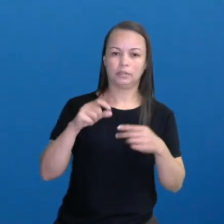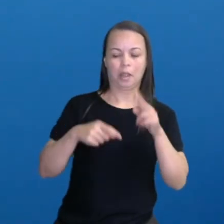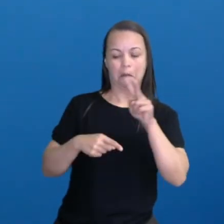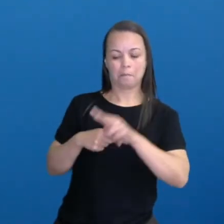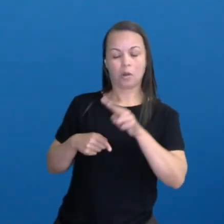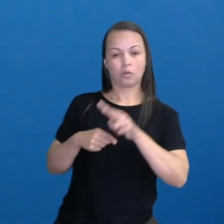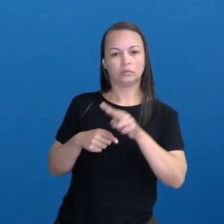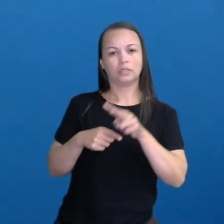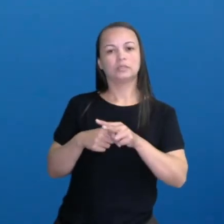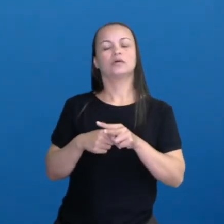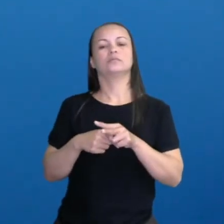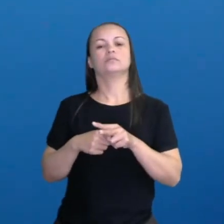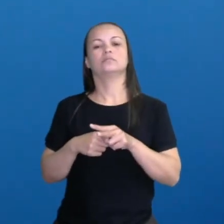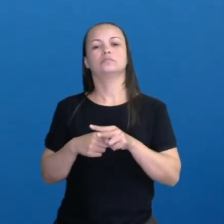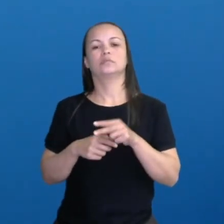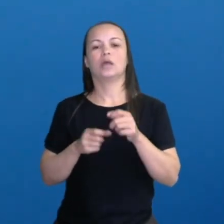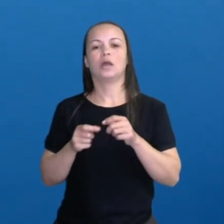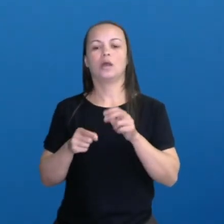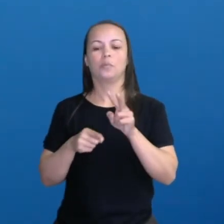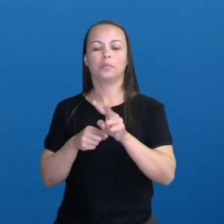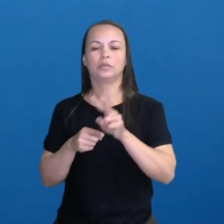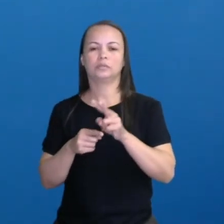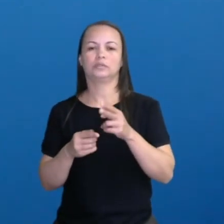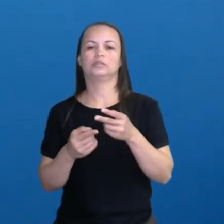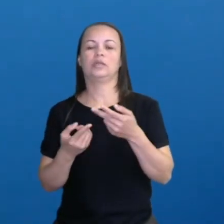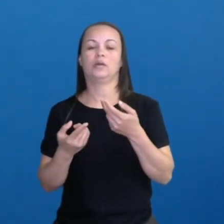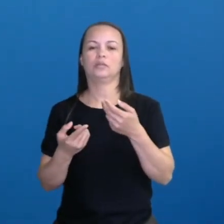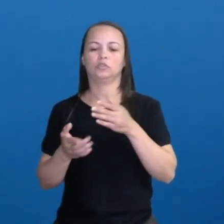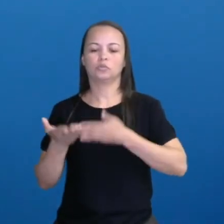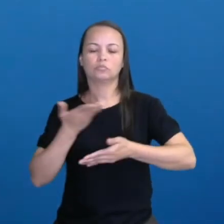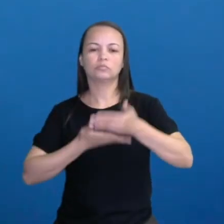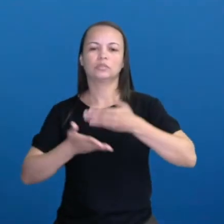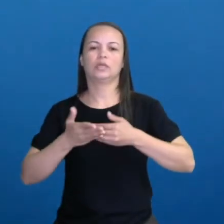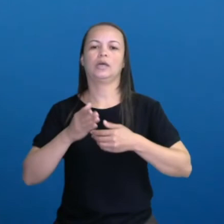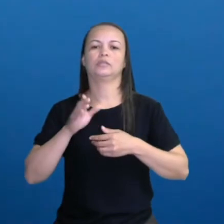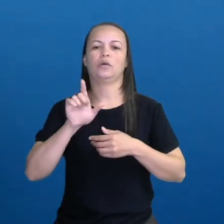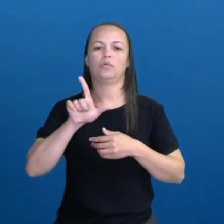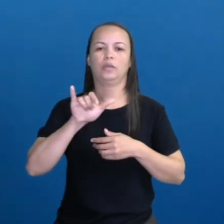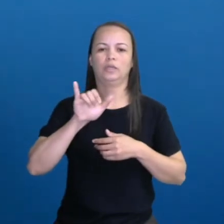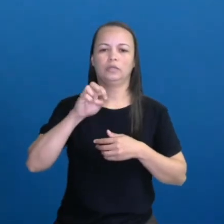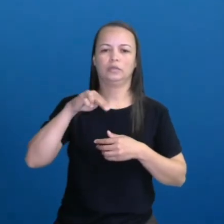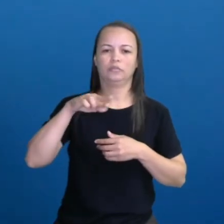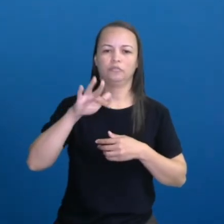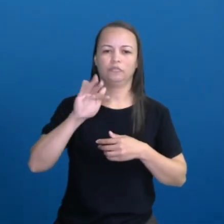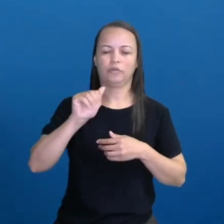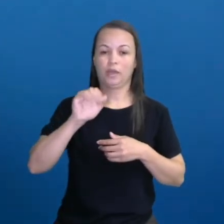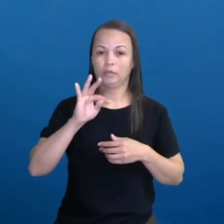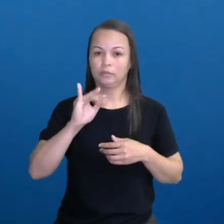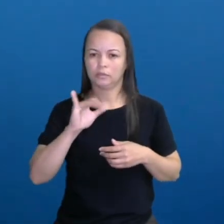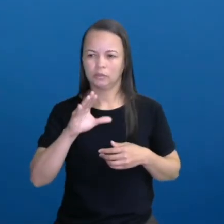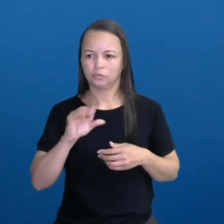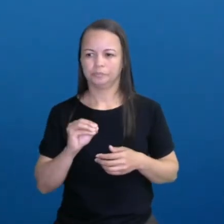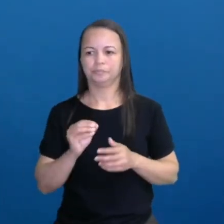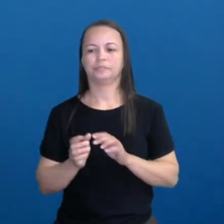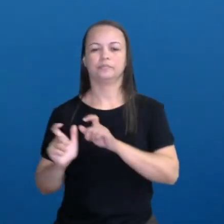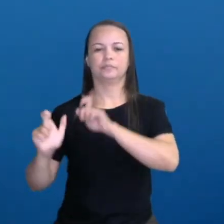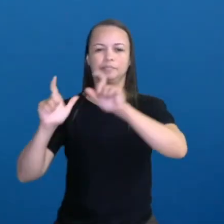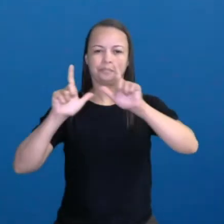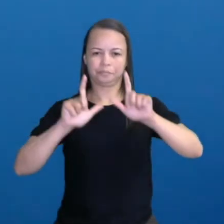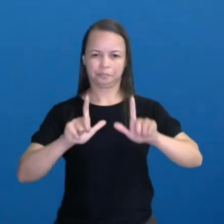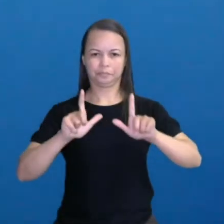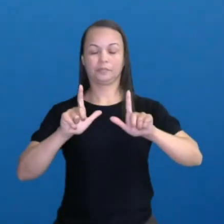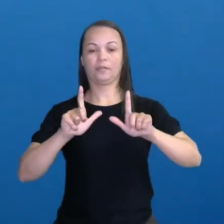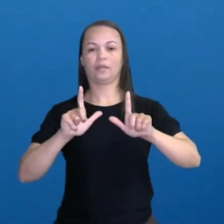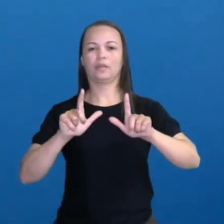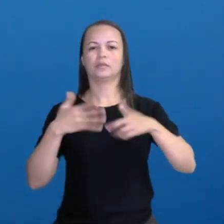proteção, está associado ao nosso sistema linfático. Então guarda essa dica aí. Por favor, produção, vamos para o nosso próximo slide, que